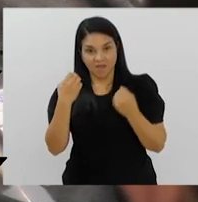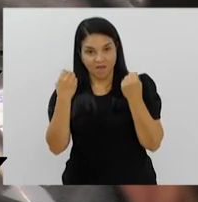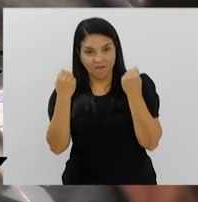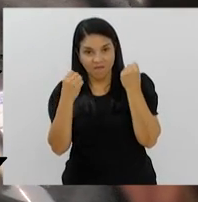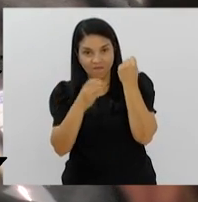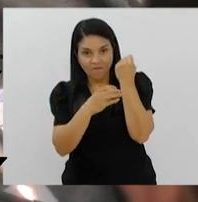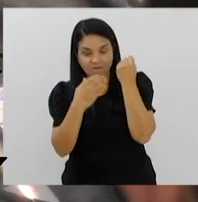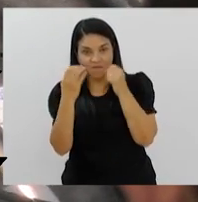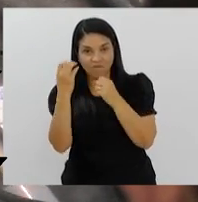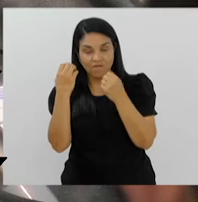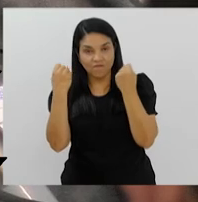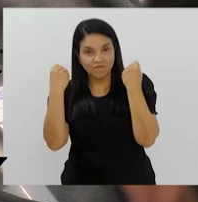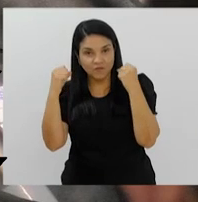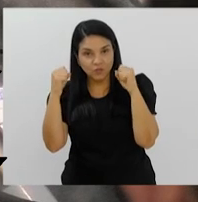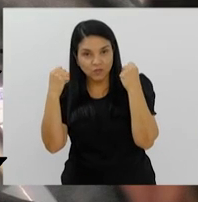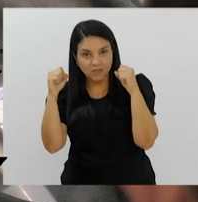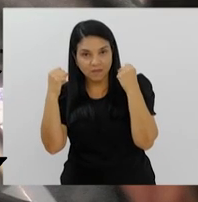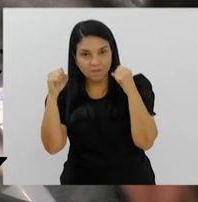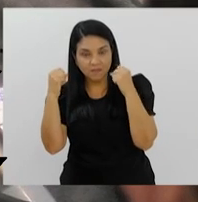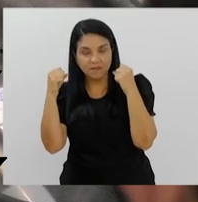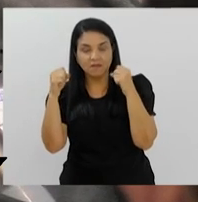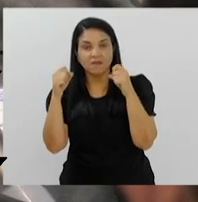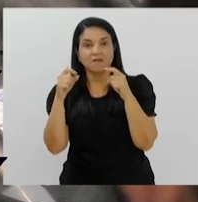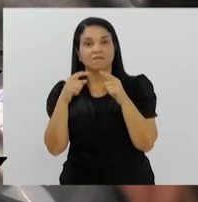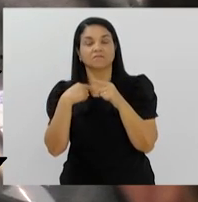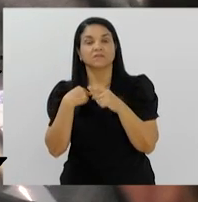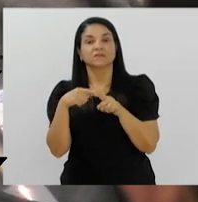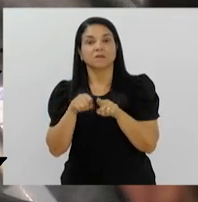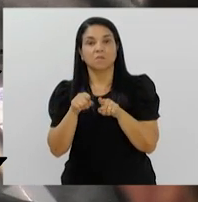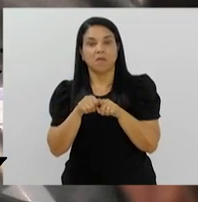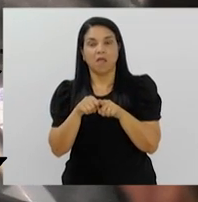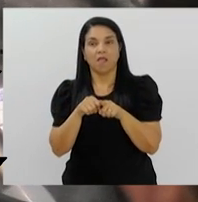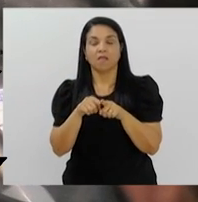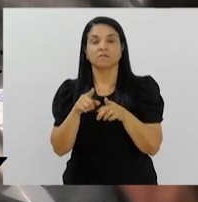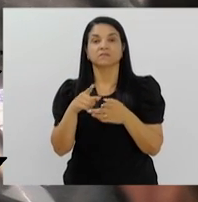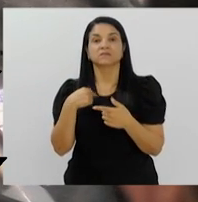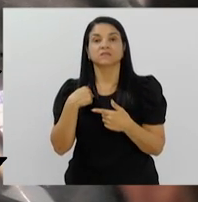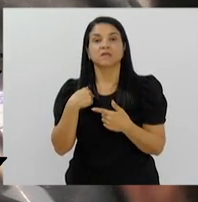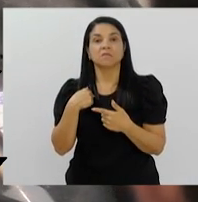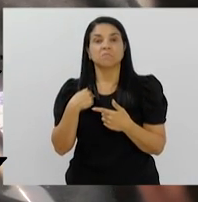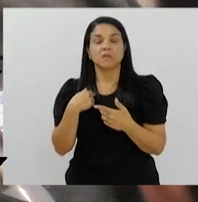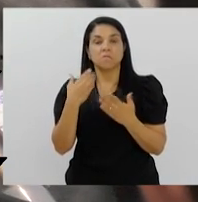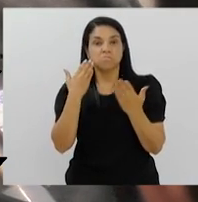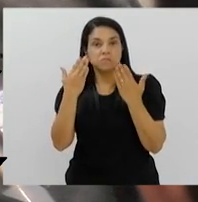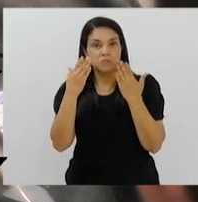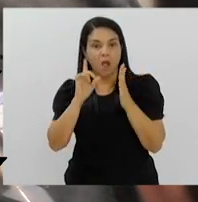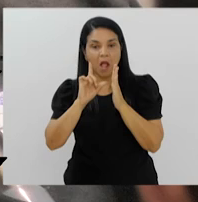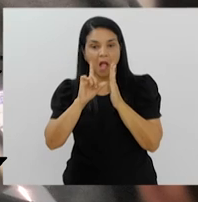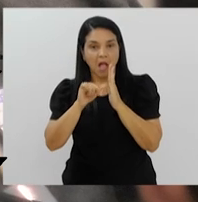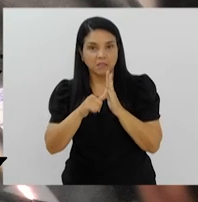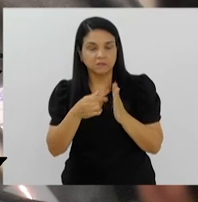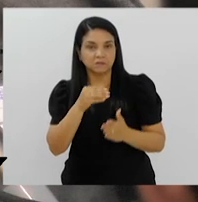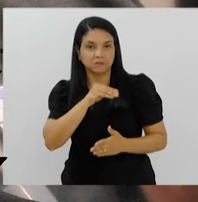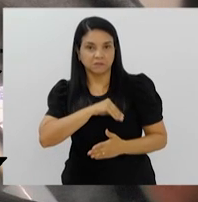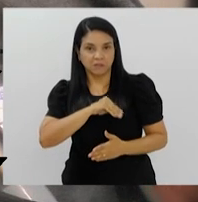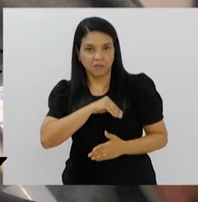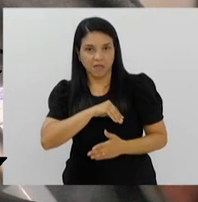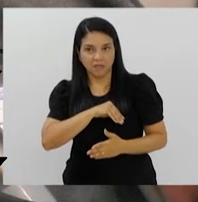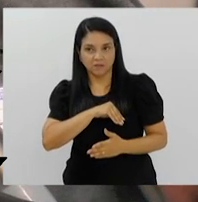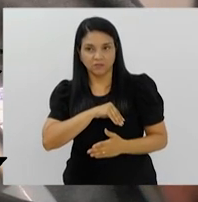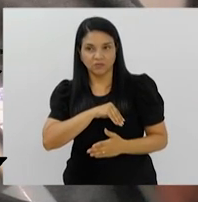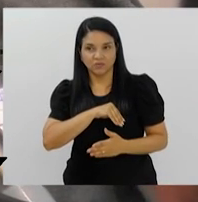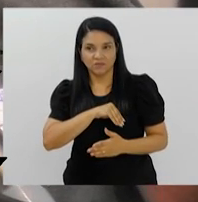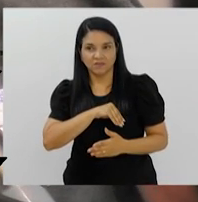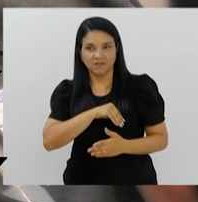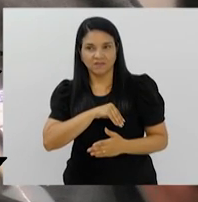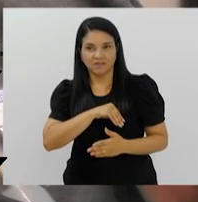minha psicóloga tem tido salários atrasados não tem recebido todos nós sofremos repres todo